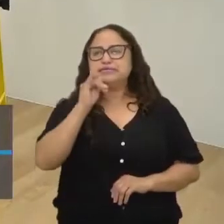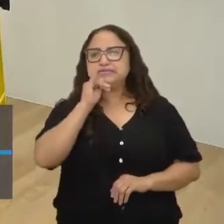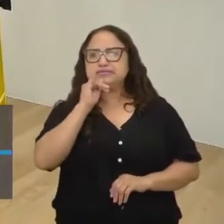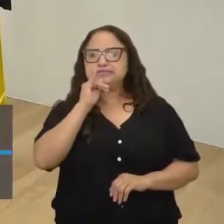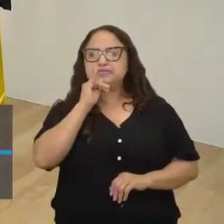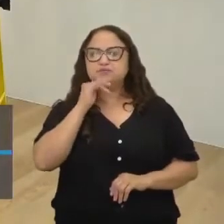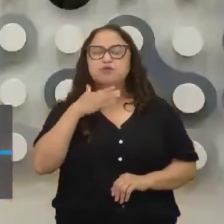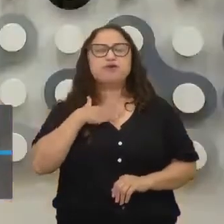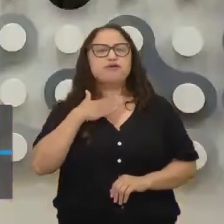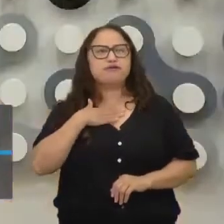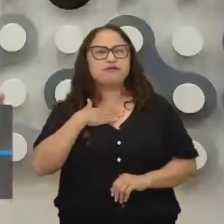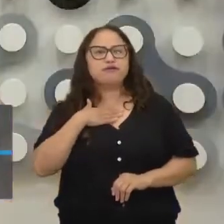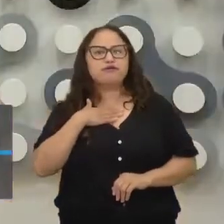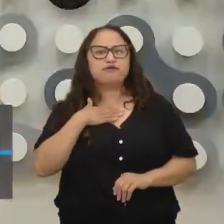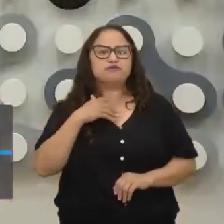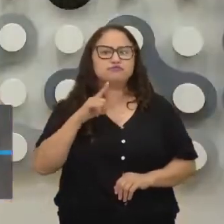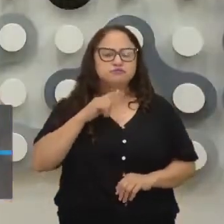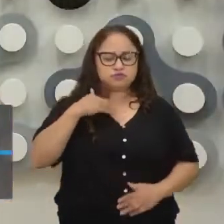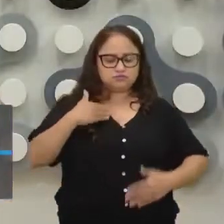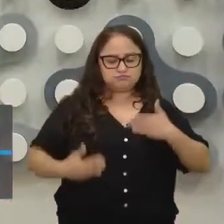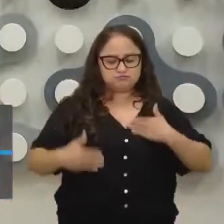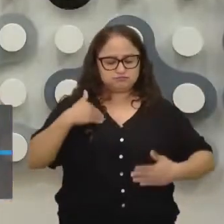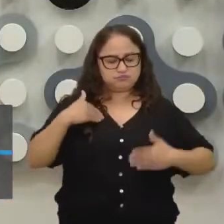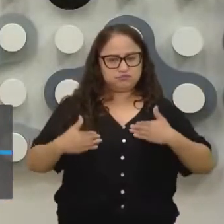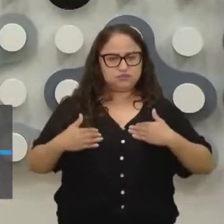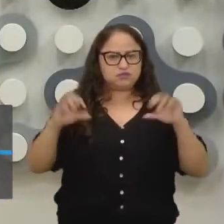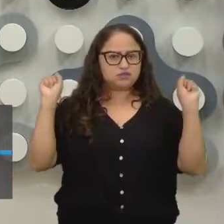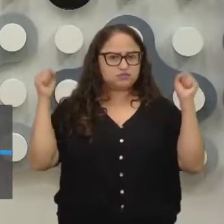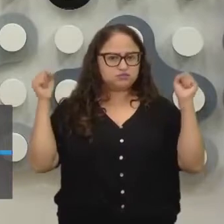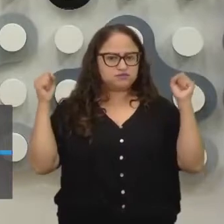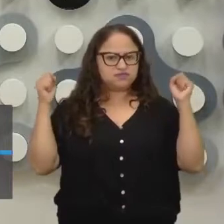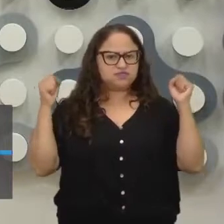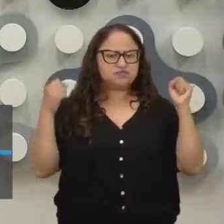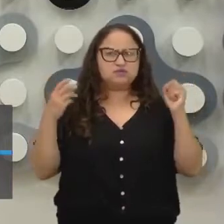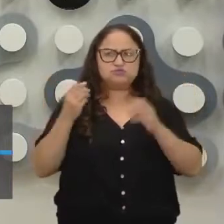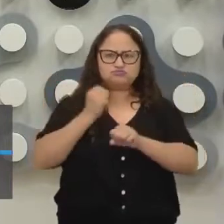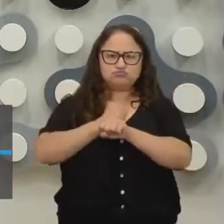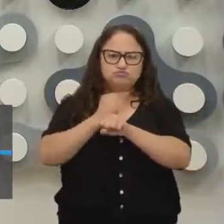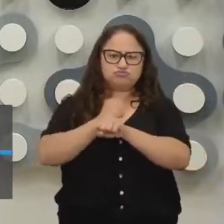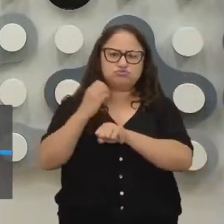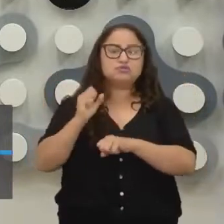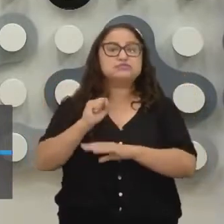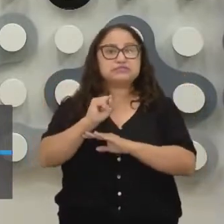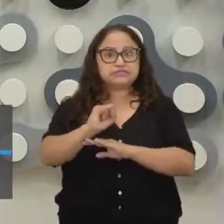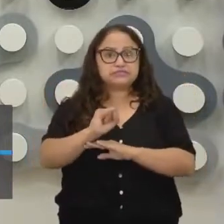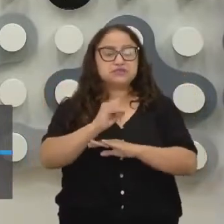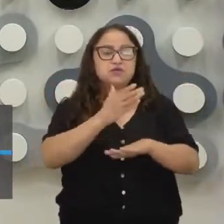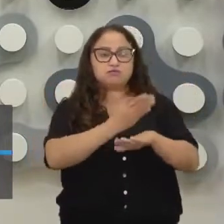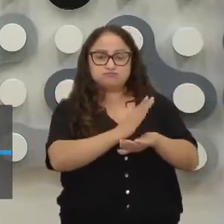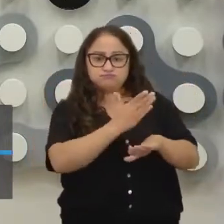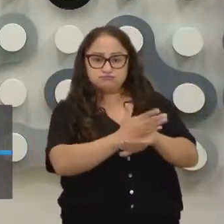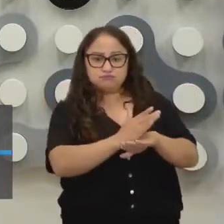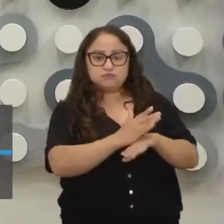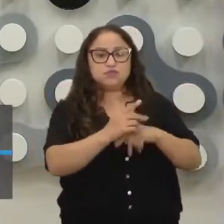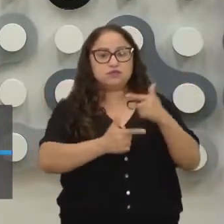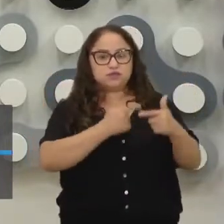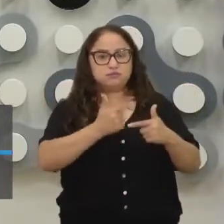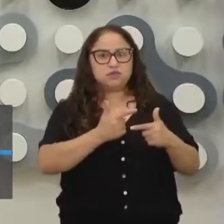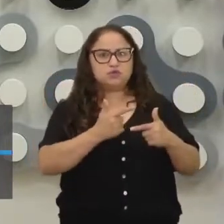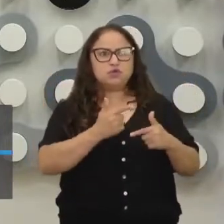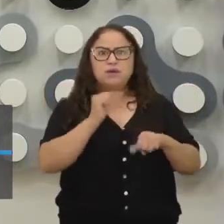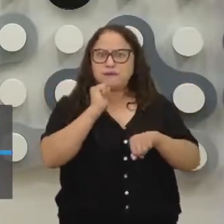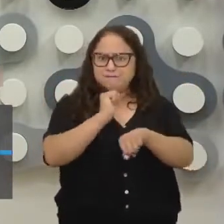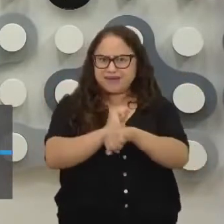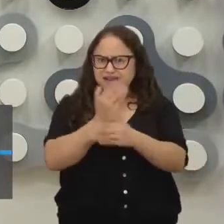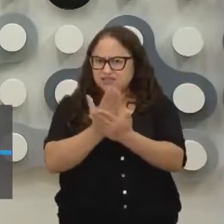eu me formei lá em Fisiologia do Exercício há muitos anos. Se eu continuo trabalhando com treinamento, eu não posso parar os meus